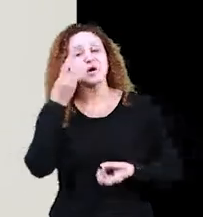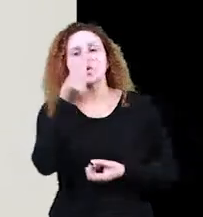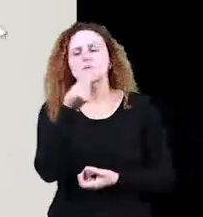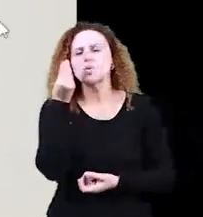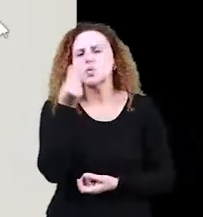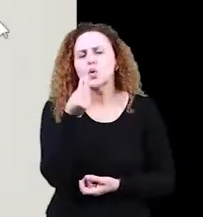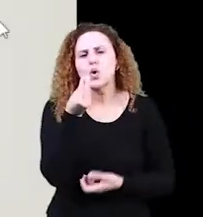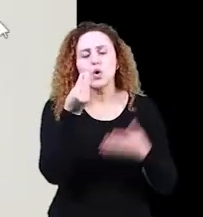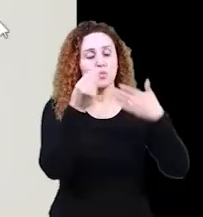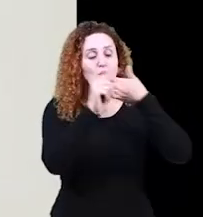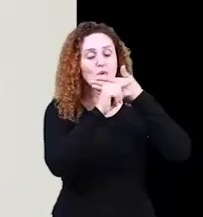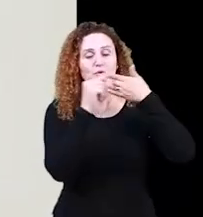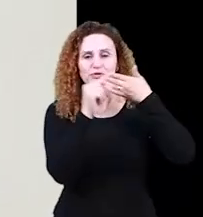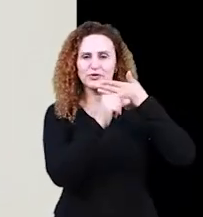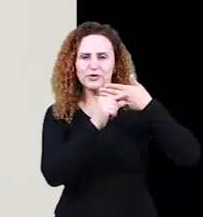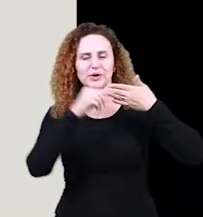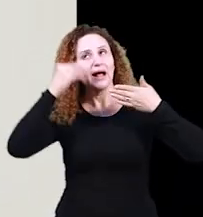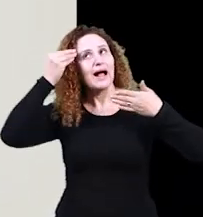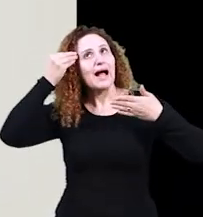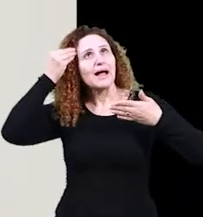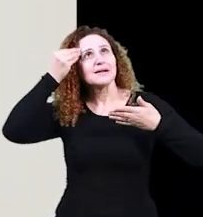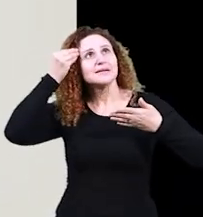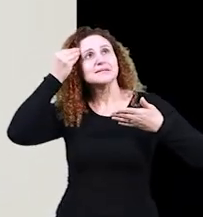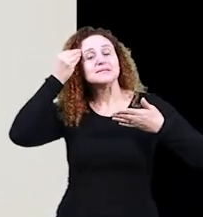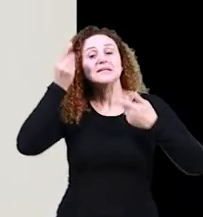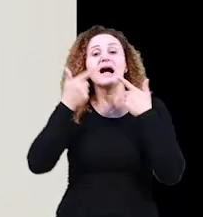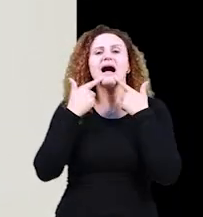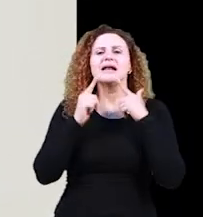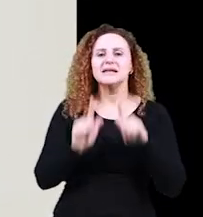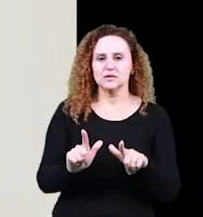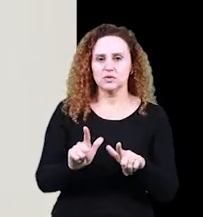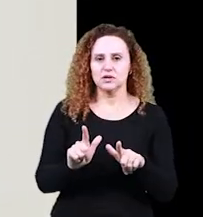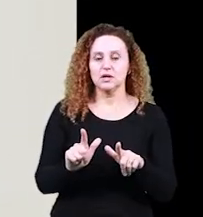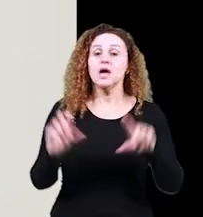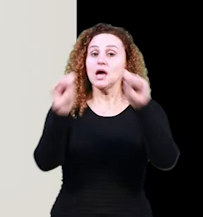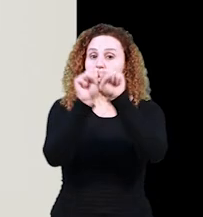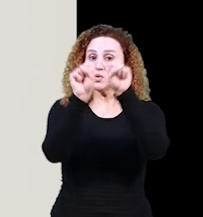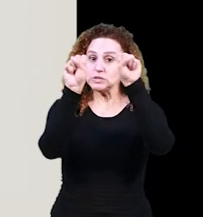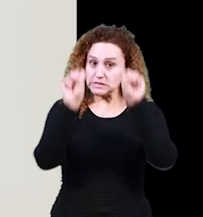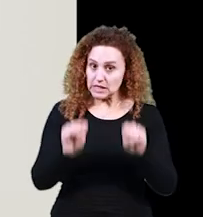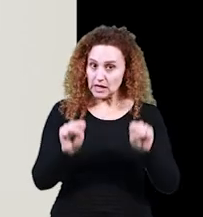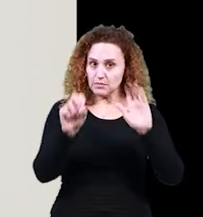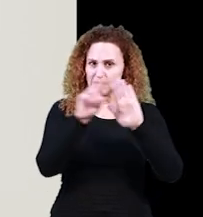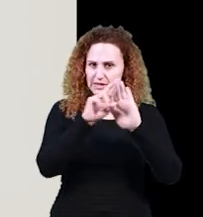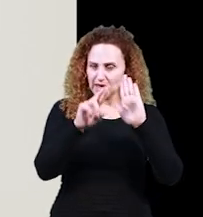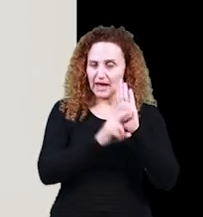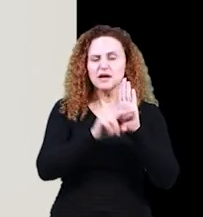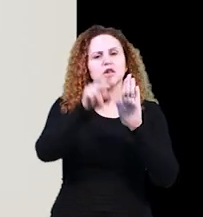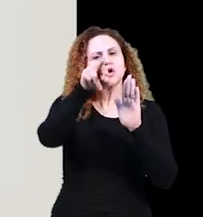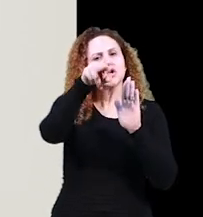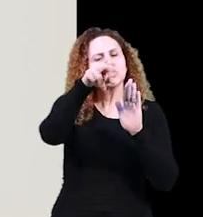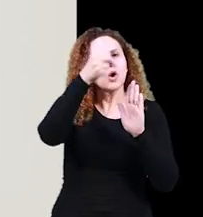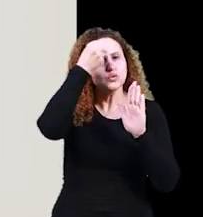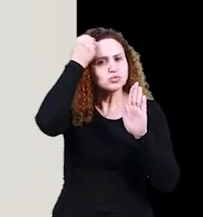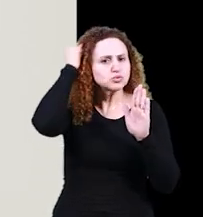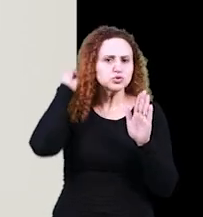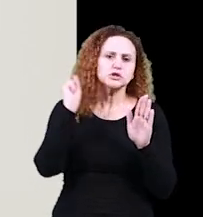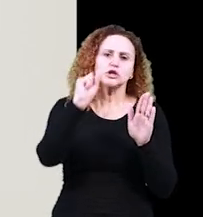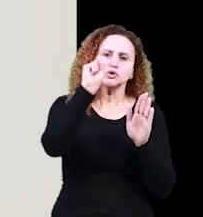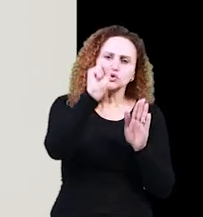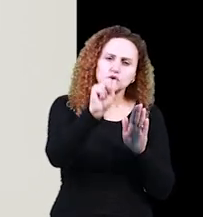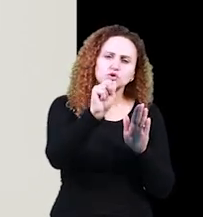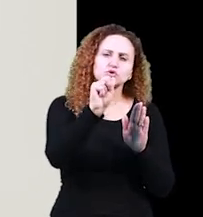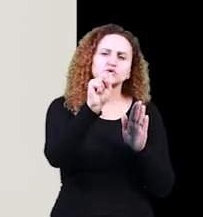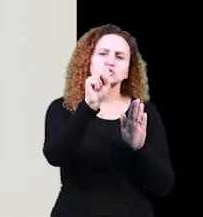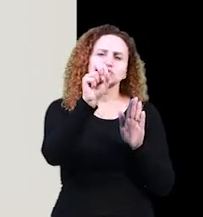os homens que analisa a língua né então é analisar a língua como um sistema de regras assim como suas ir fazia no